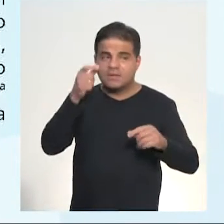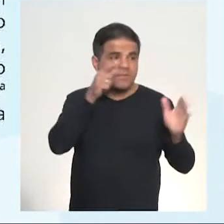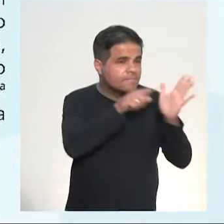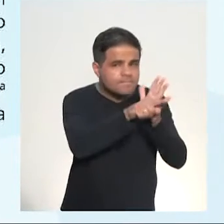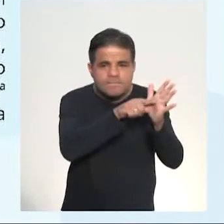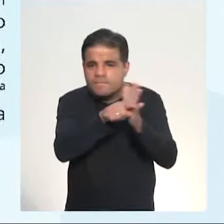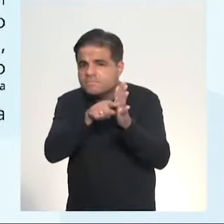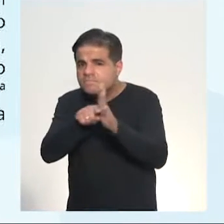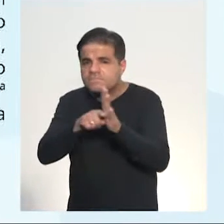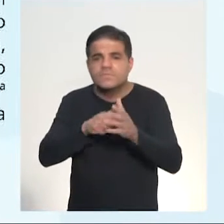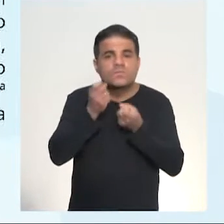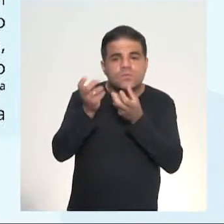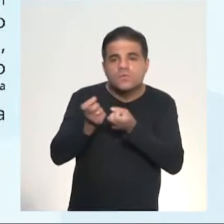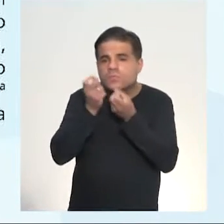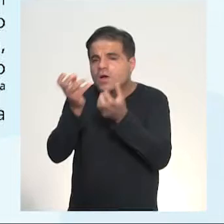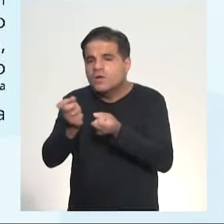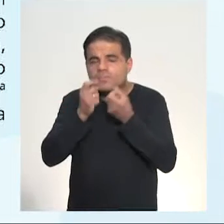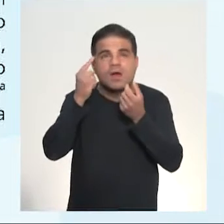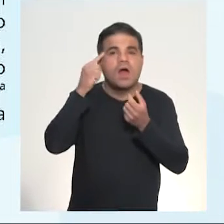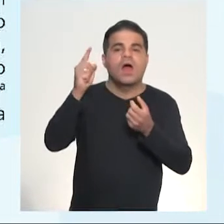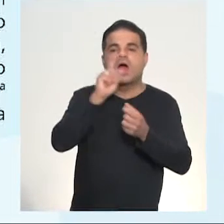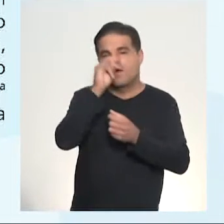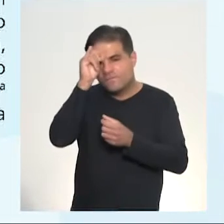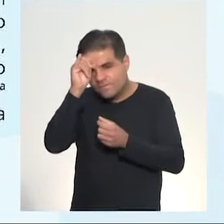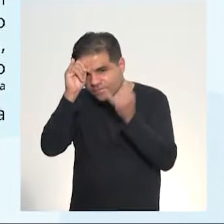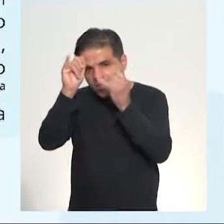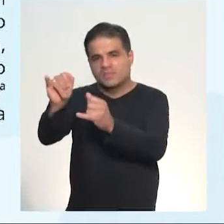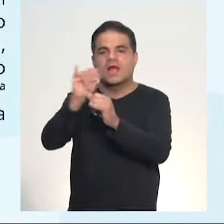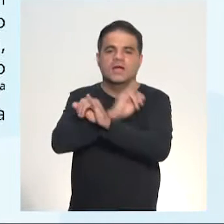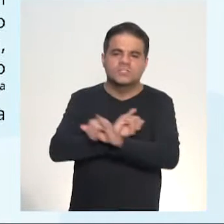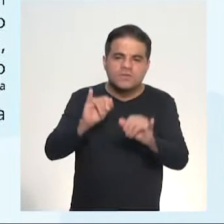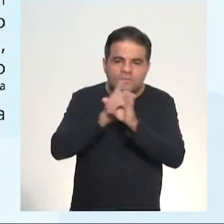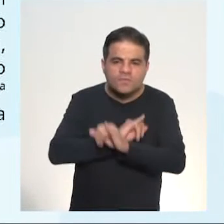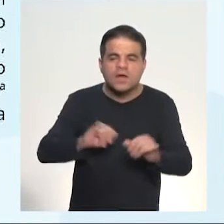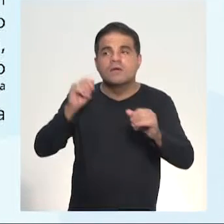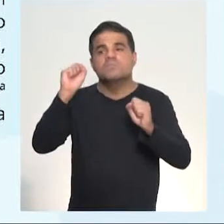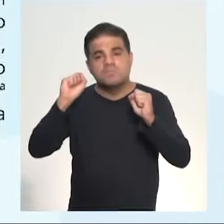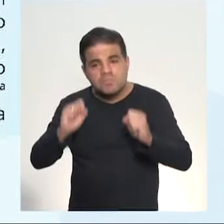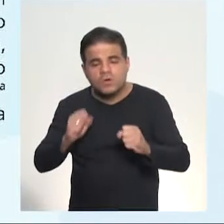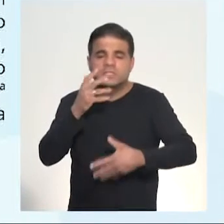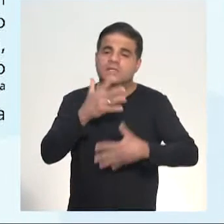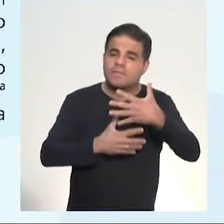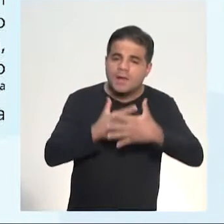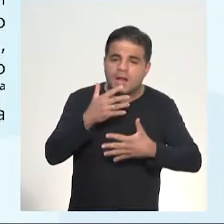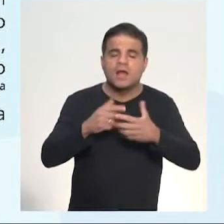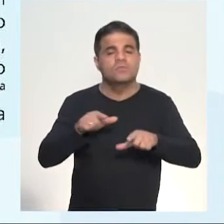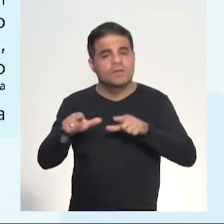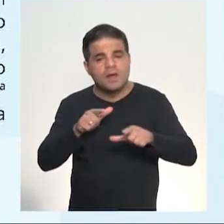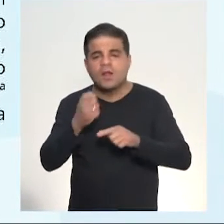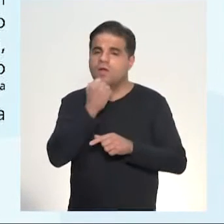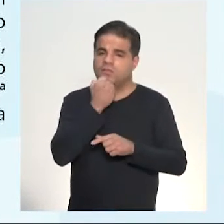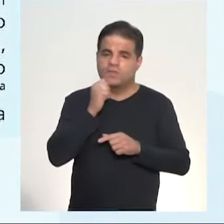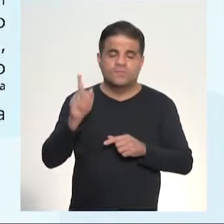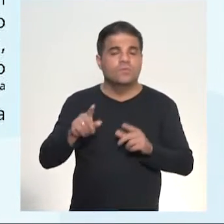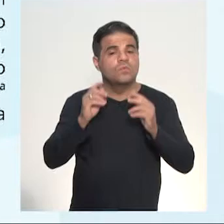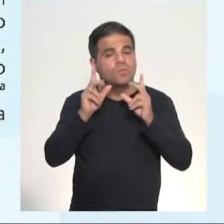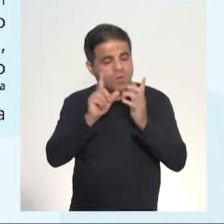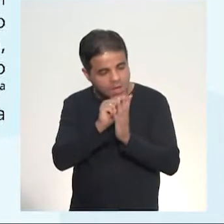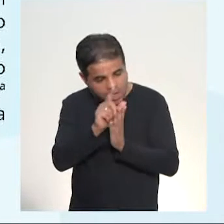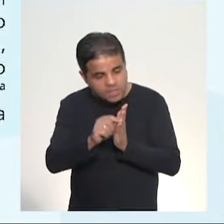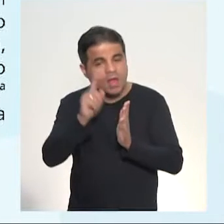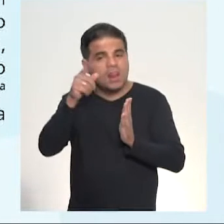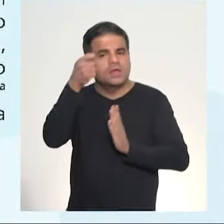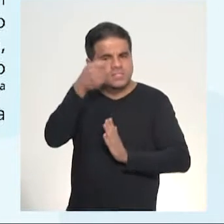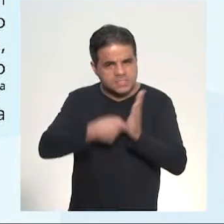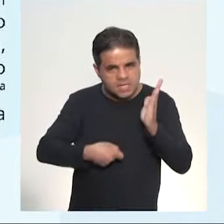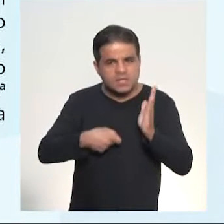verificar a natureza das informações para não divulgar informações que podem comprometer o trabalho científico. O artigo de divulgação científica é